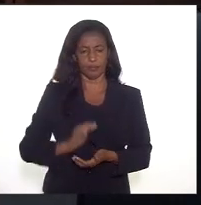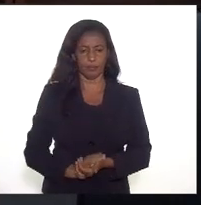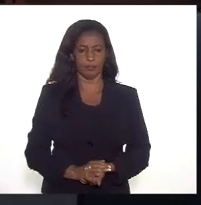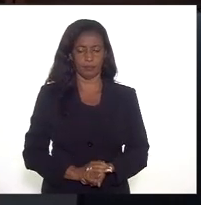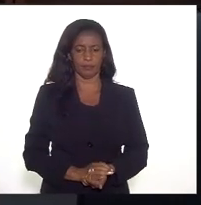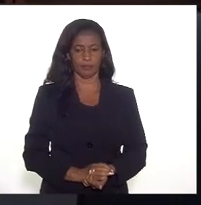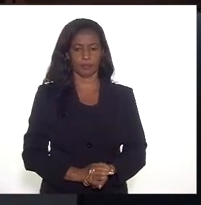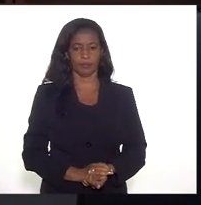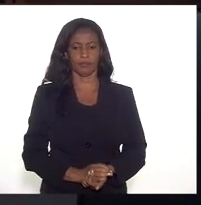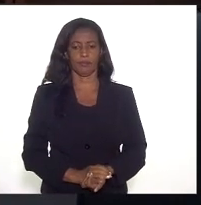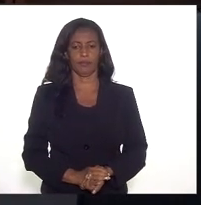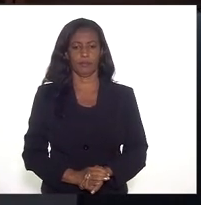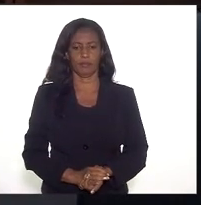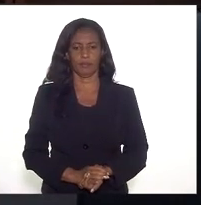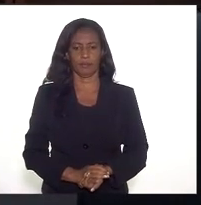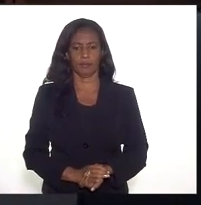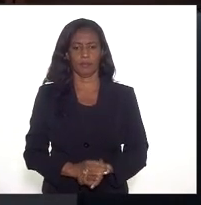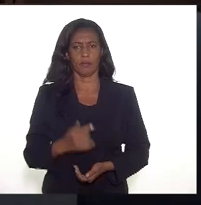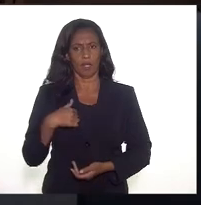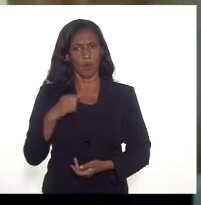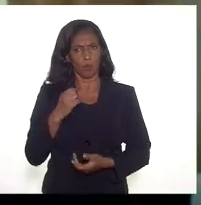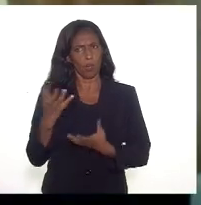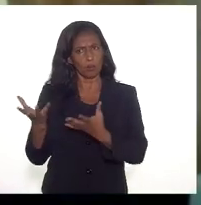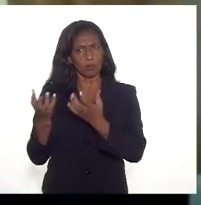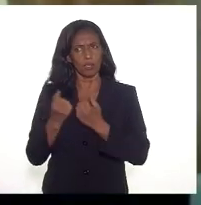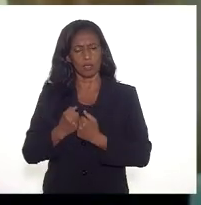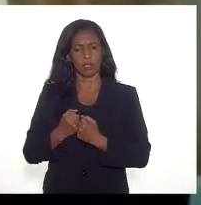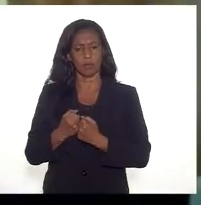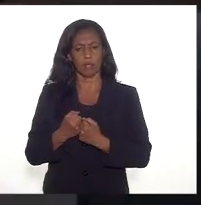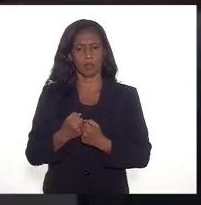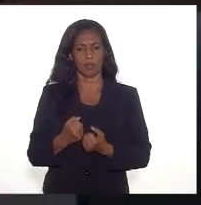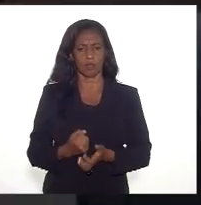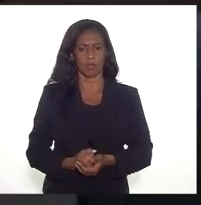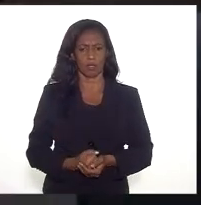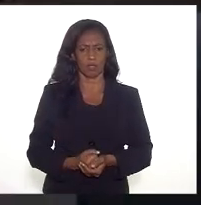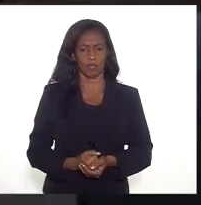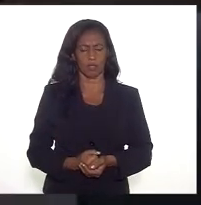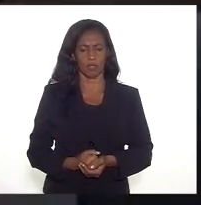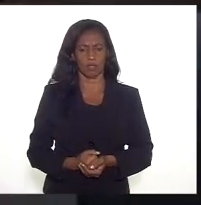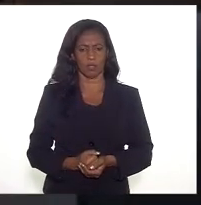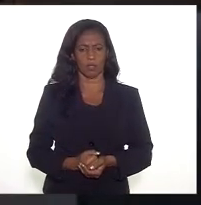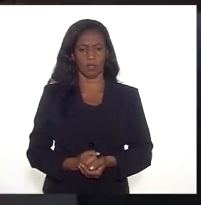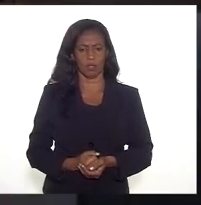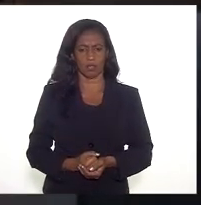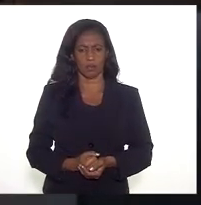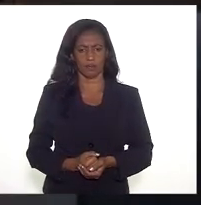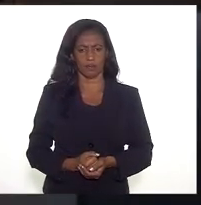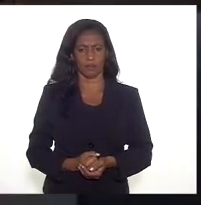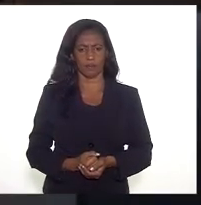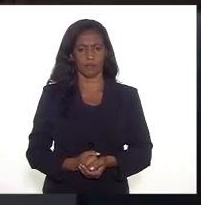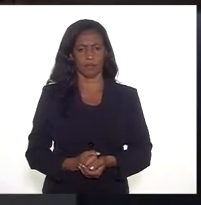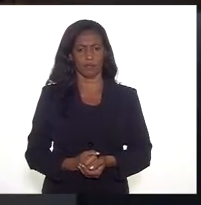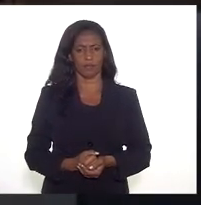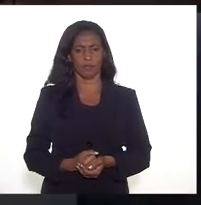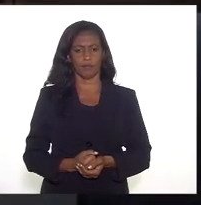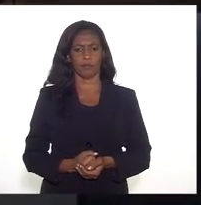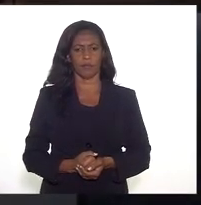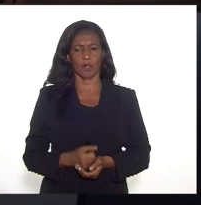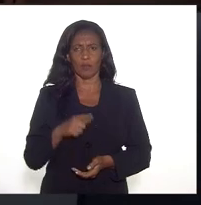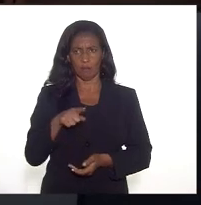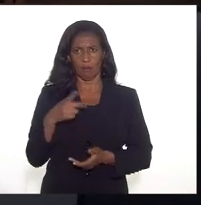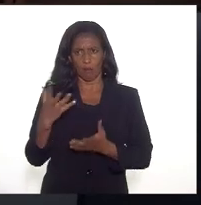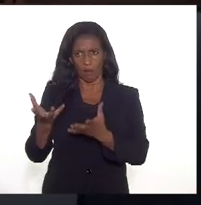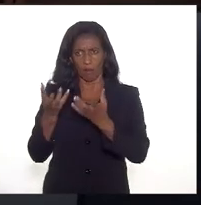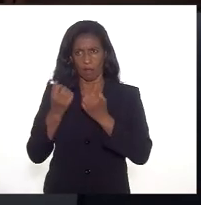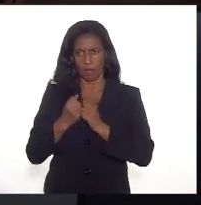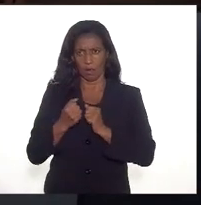consolidar os quer que eu municípios. Receba? Eu posso receber no parecer as emendas. Vamos fazer assim o contrário. Ele vai receber as emendas e